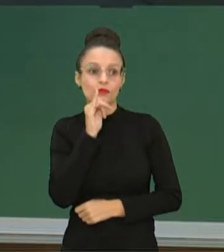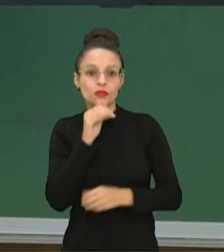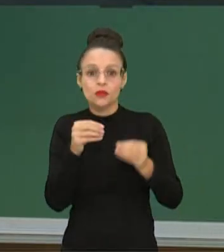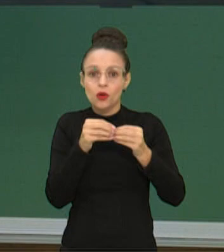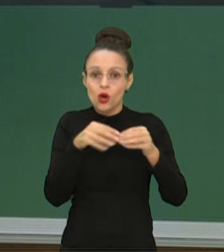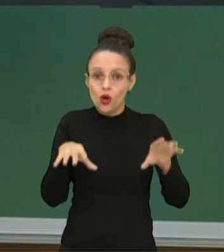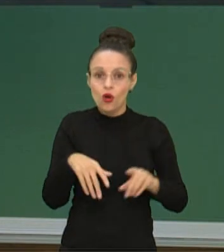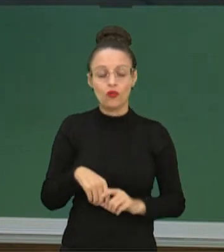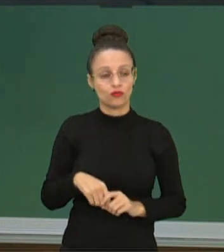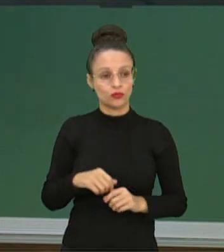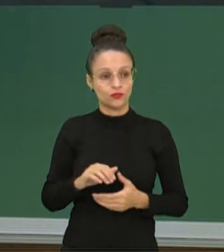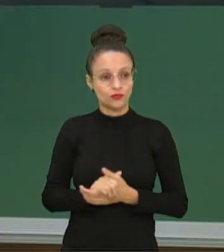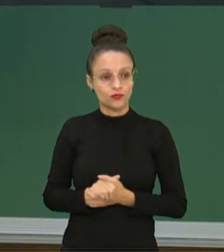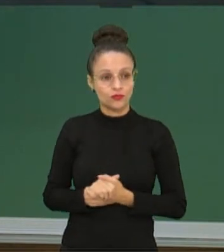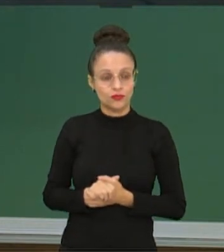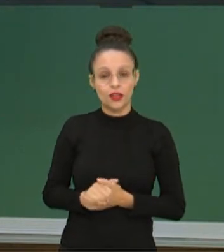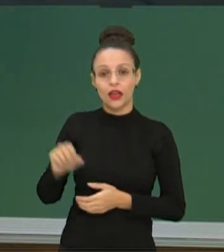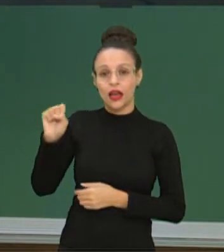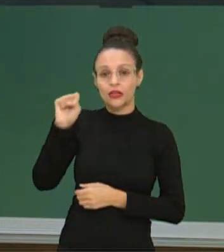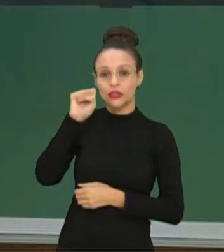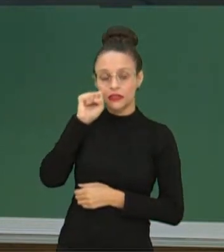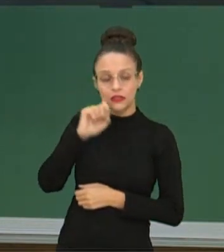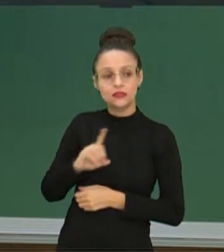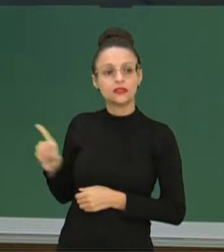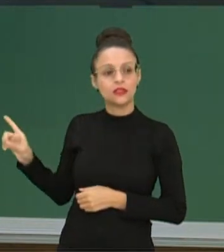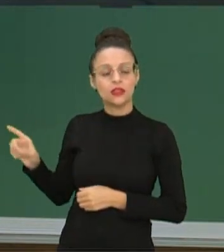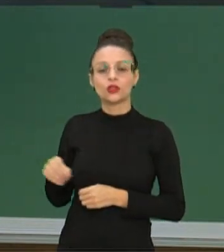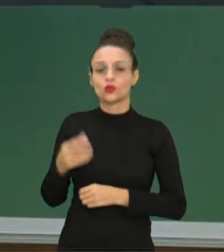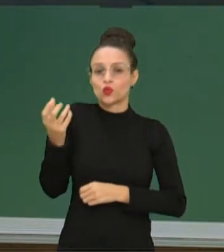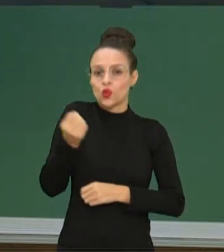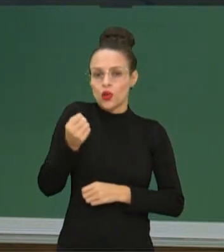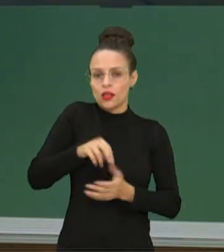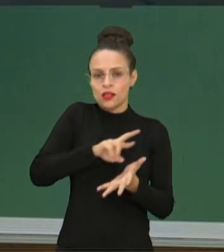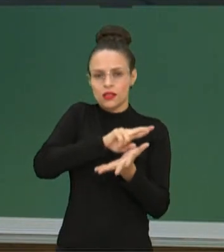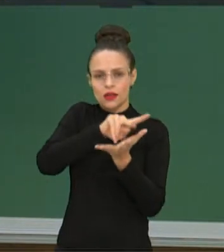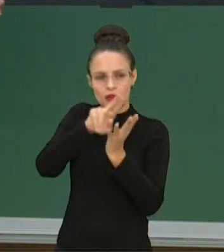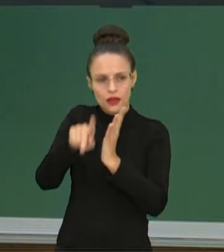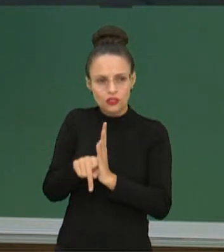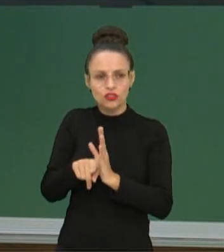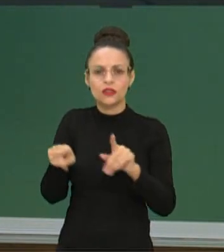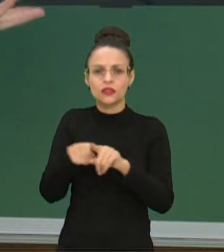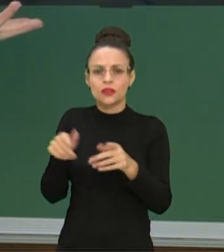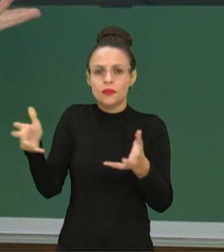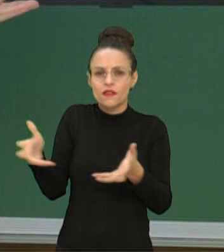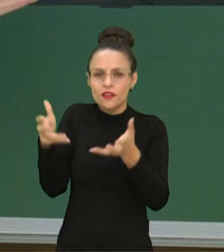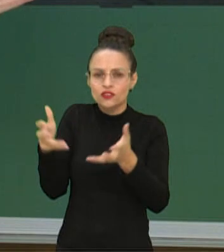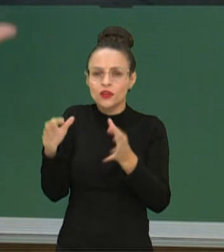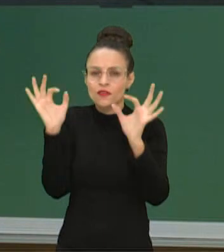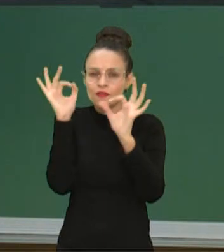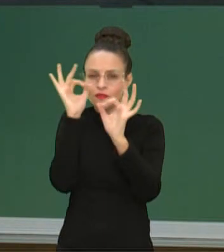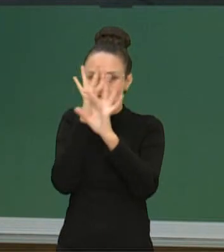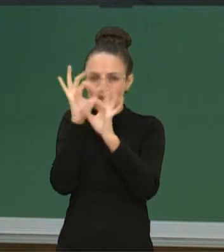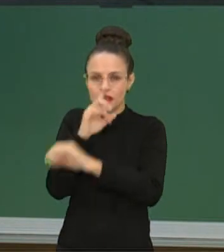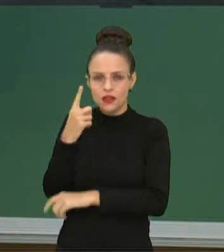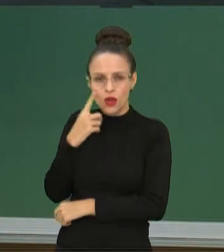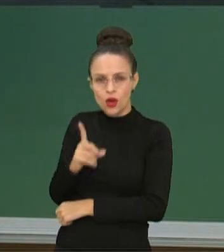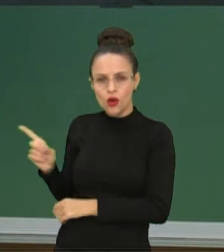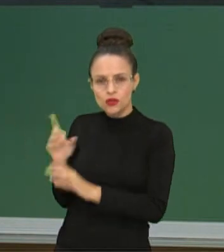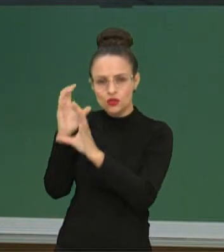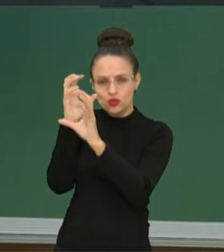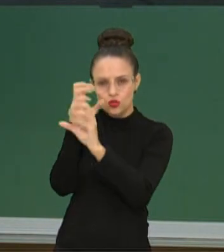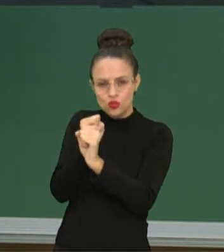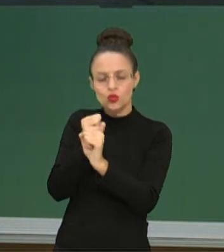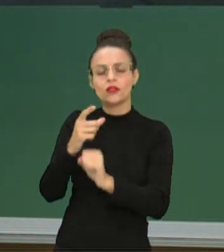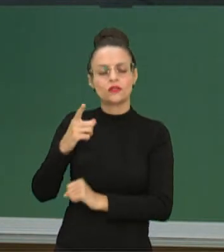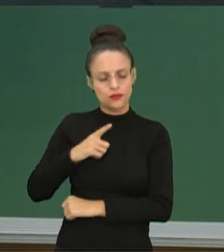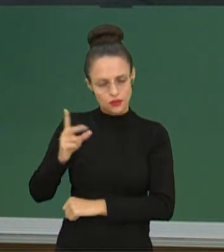na cenoura, tá? Nos derivados do leite, em vegetais verde escuros, tá? Vegetais verdes escuros